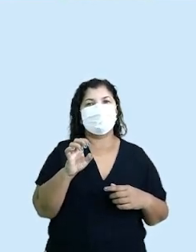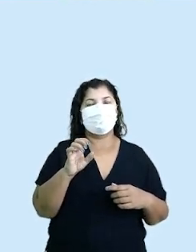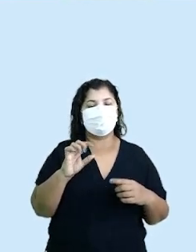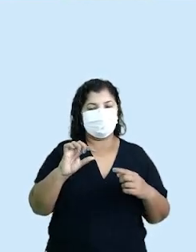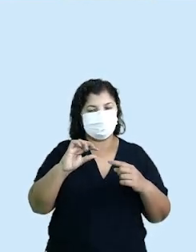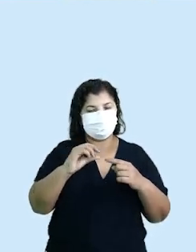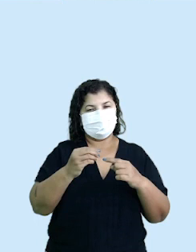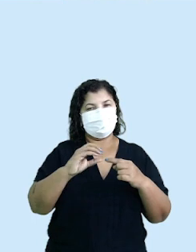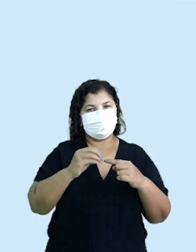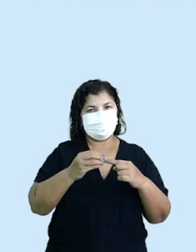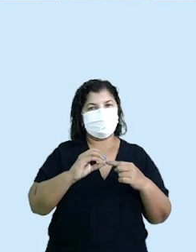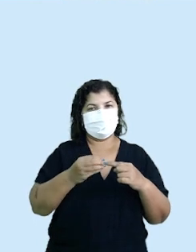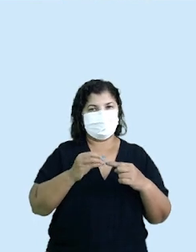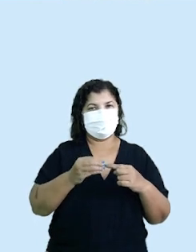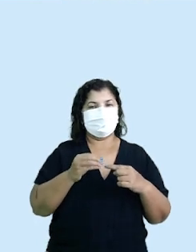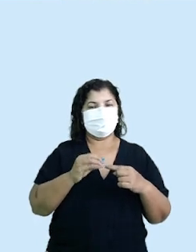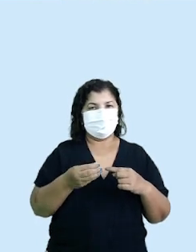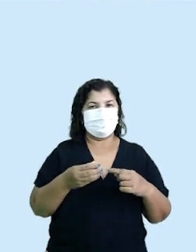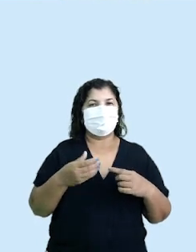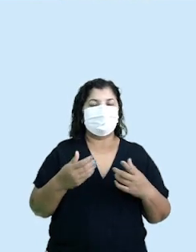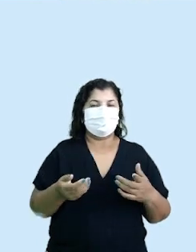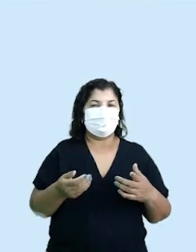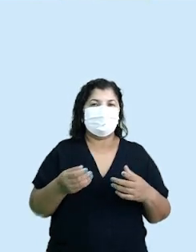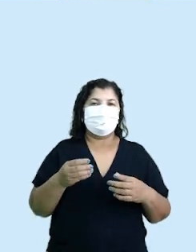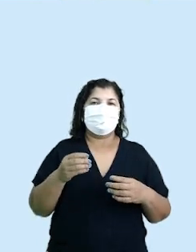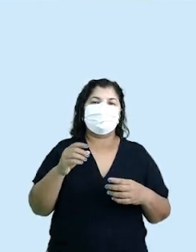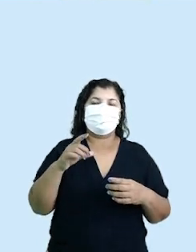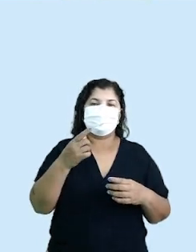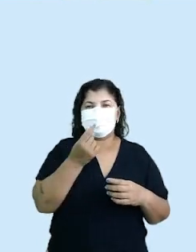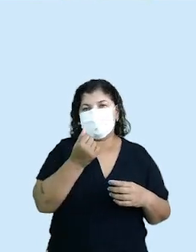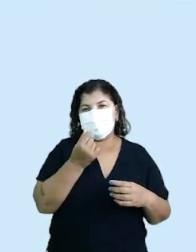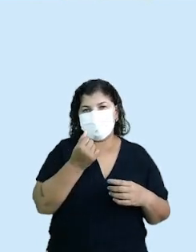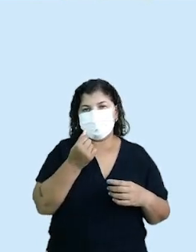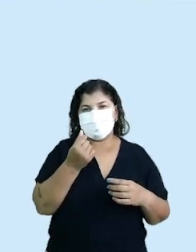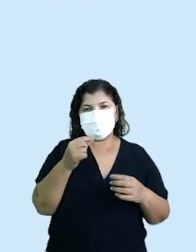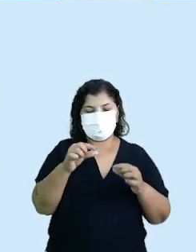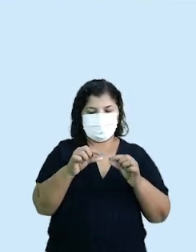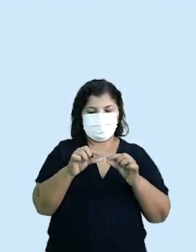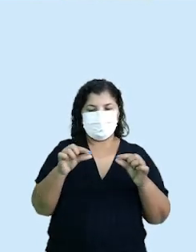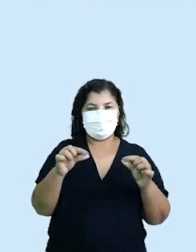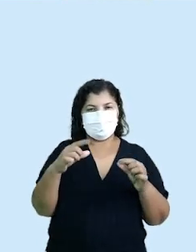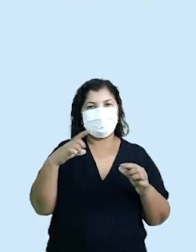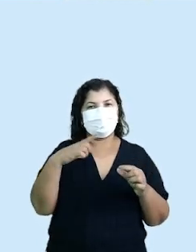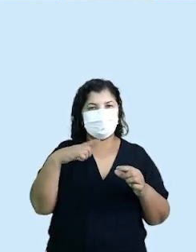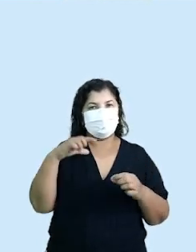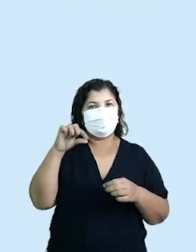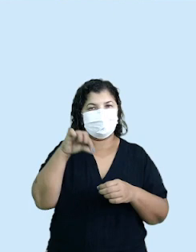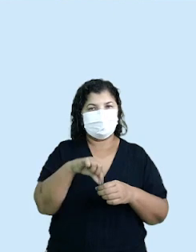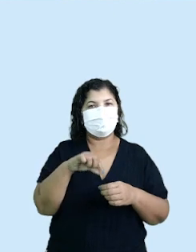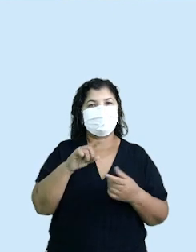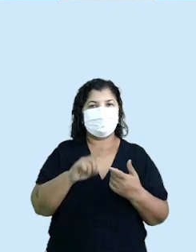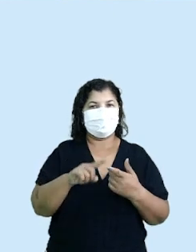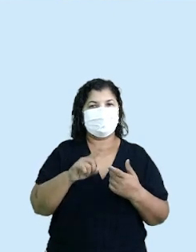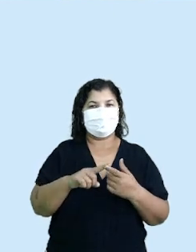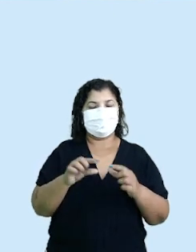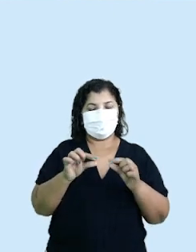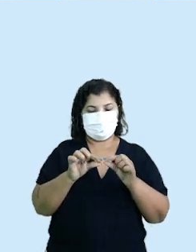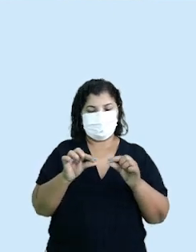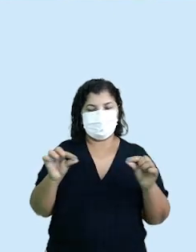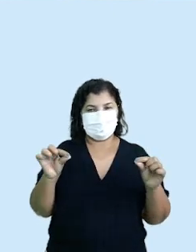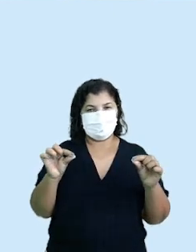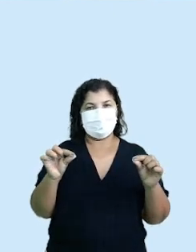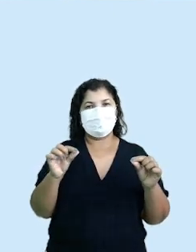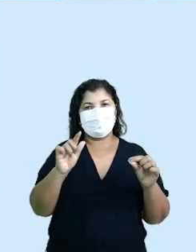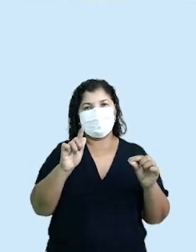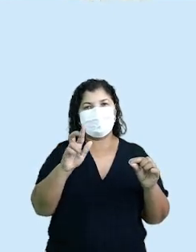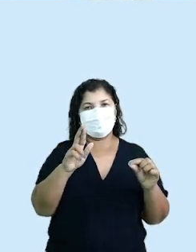está lá dentro. Dentro do próprio lápis também tem o grafite, né? Então aquele grafite, aquele material é o que